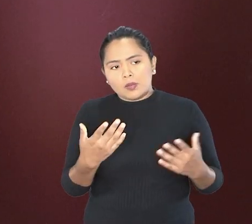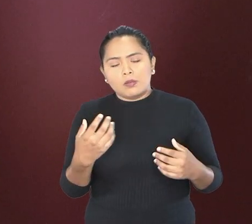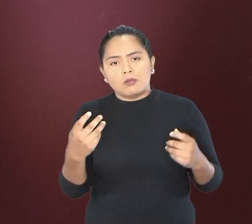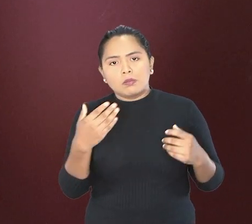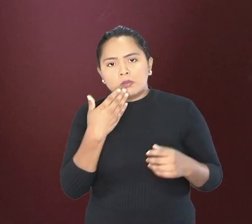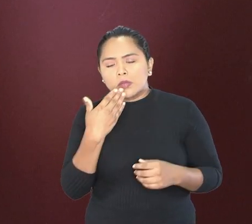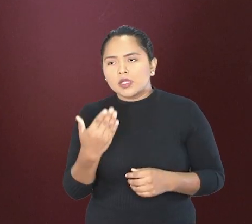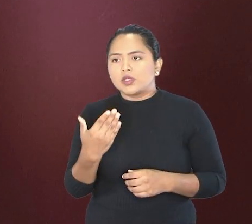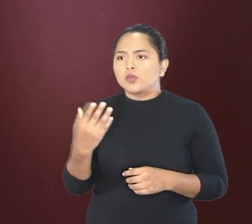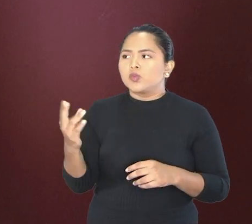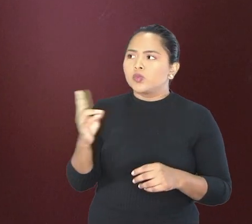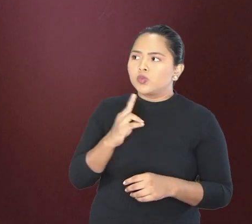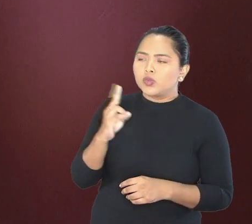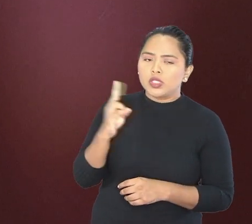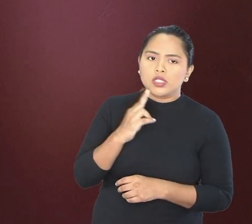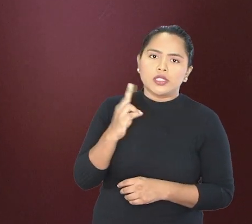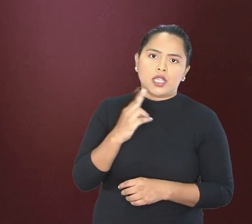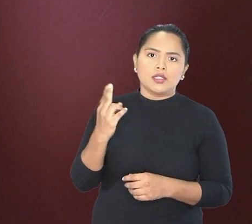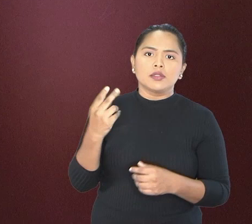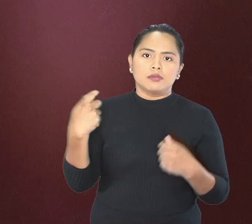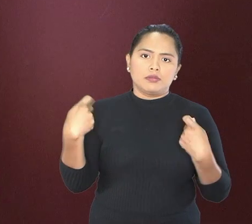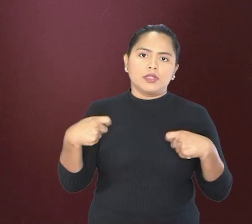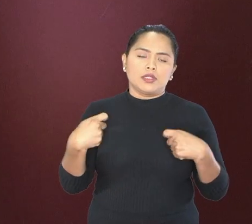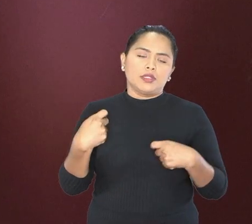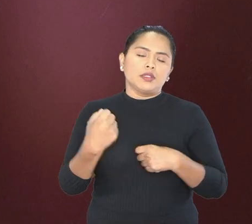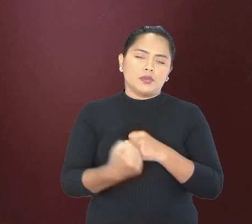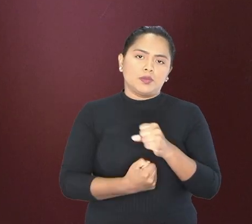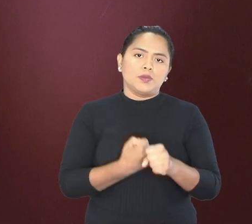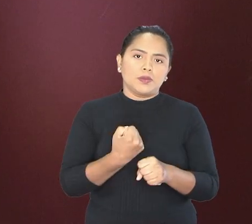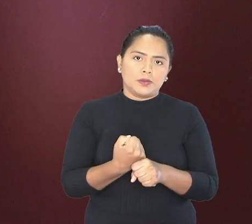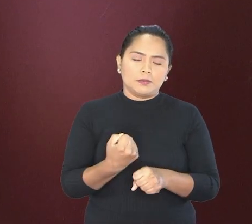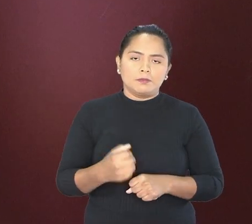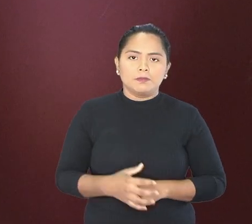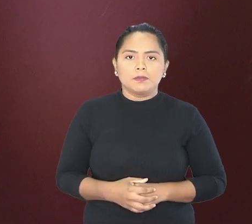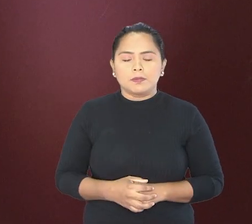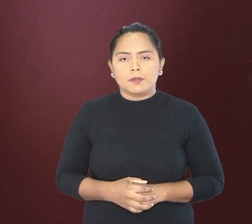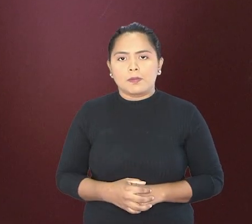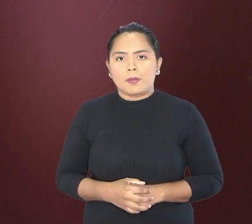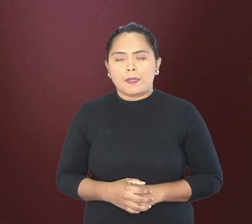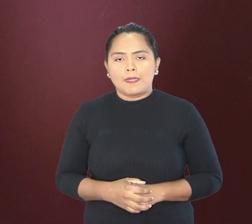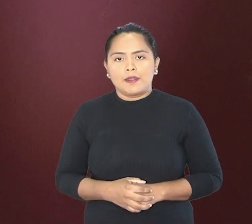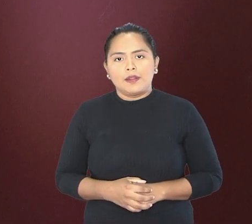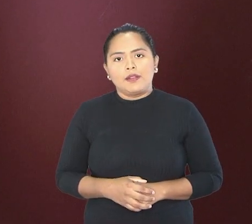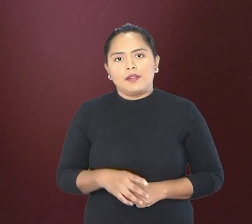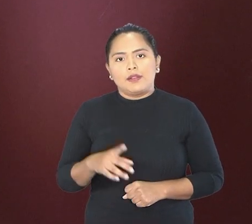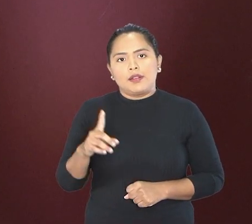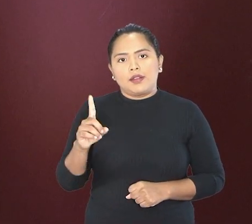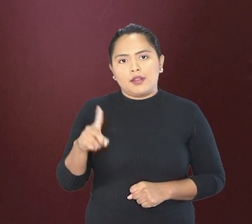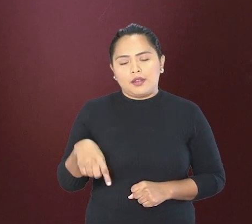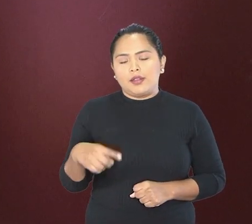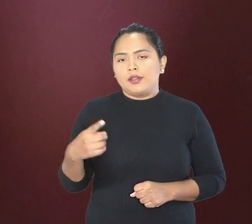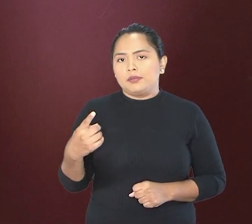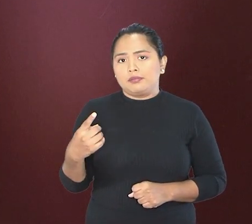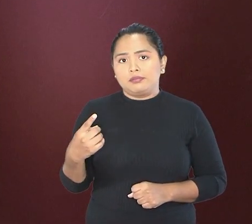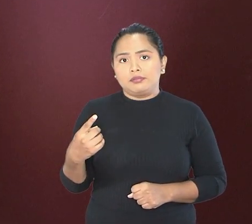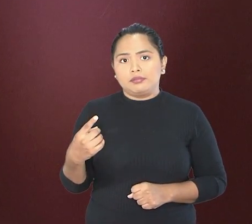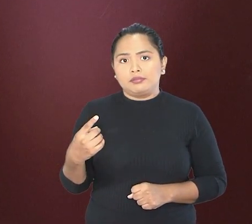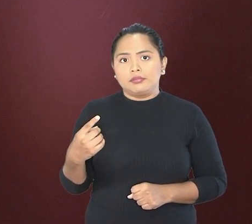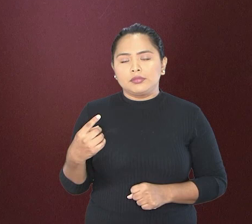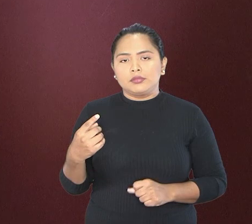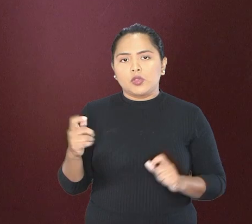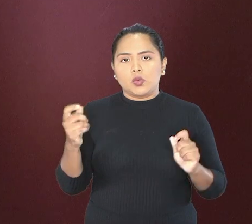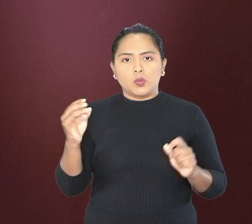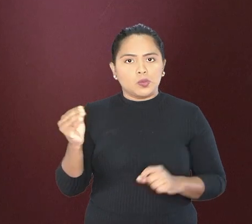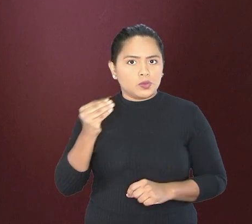urgência ou emergência para que seja realizado aquele ano. Então, é uma forma racional da gente poder estar ofertando